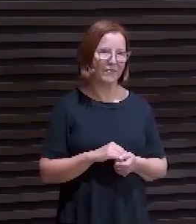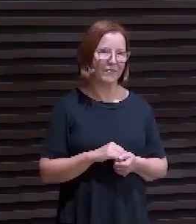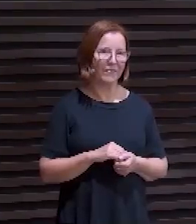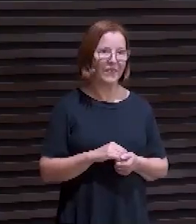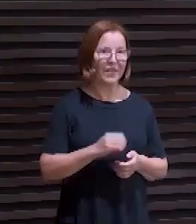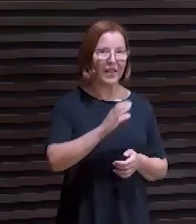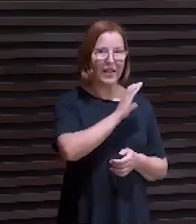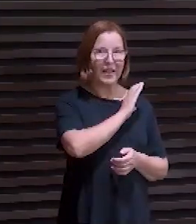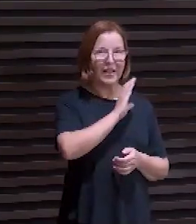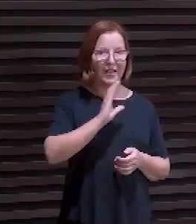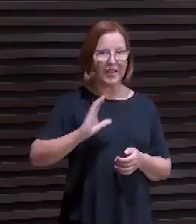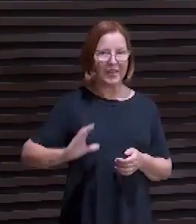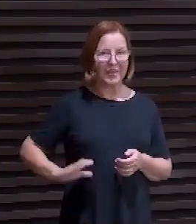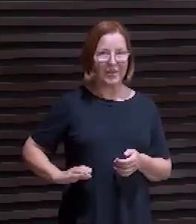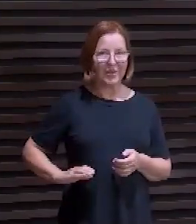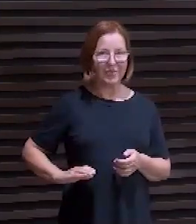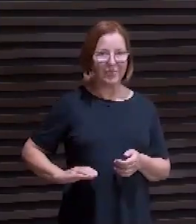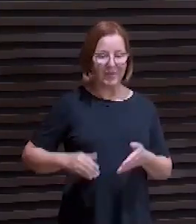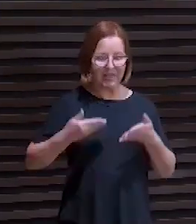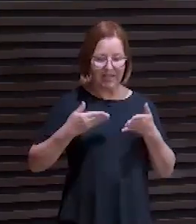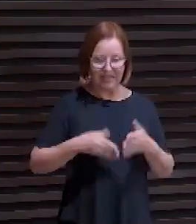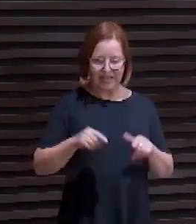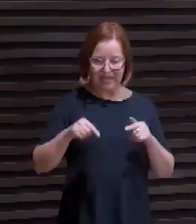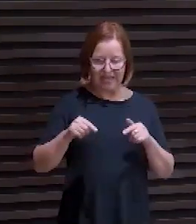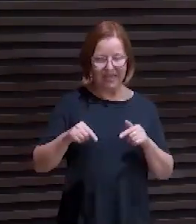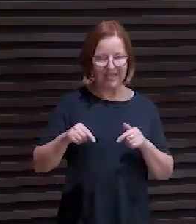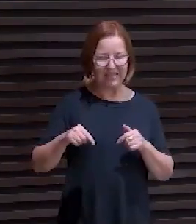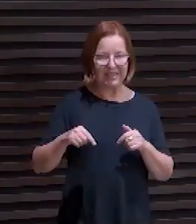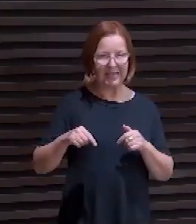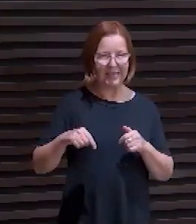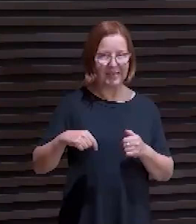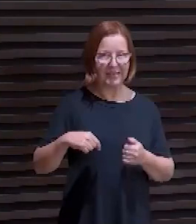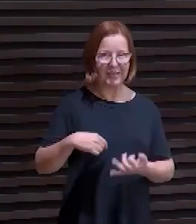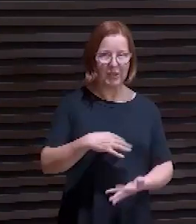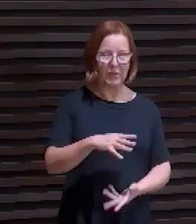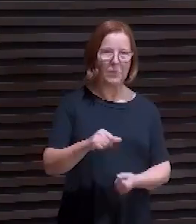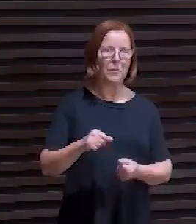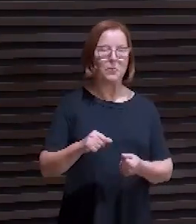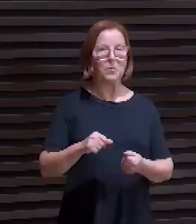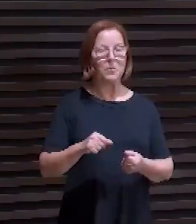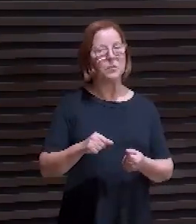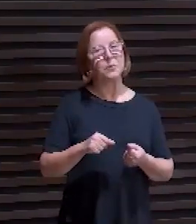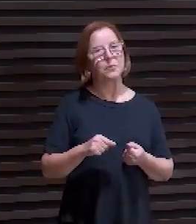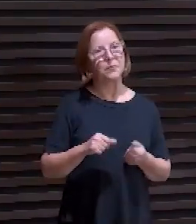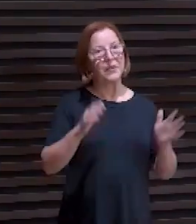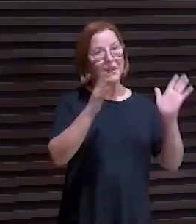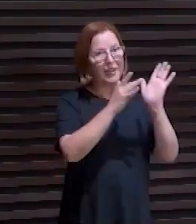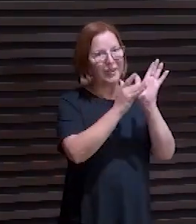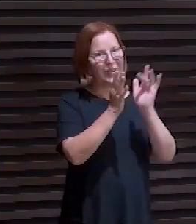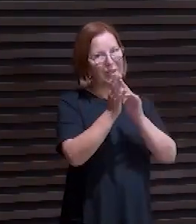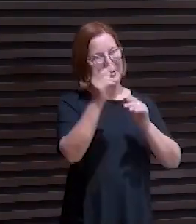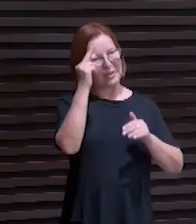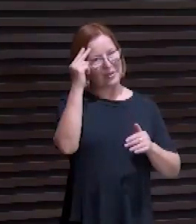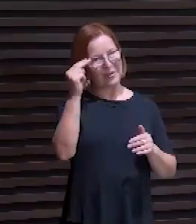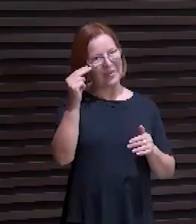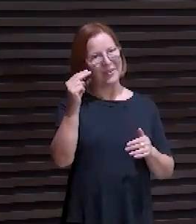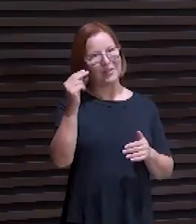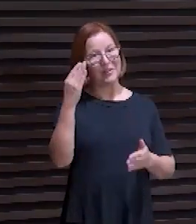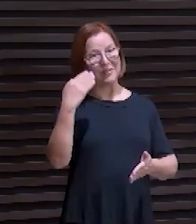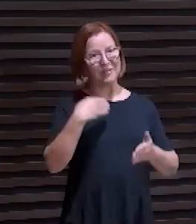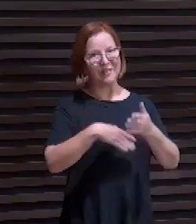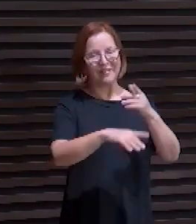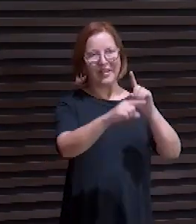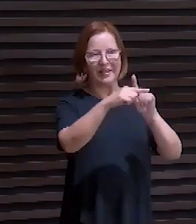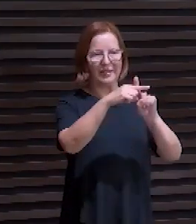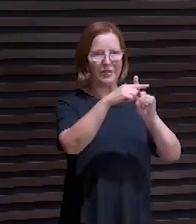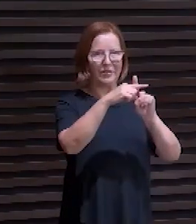Cristo se encarna no Jesus histórico. O Jesus histórico vai para uma